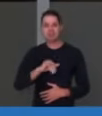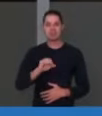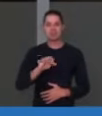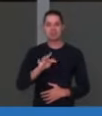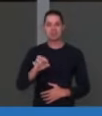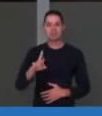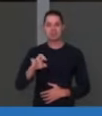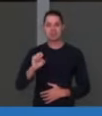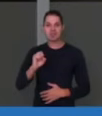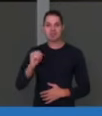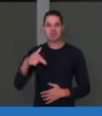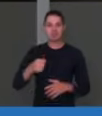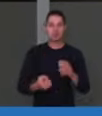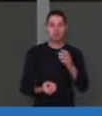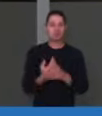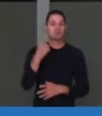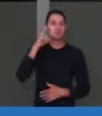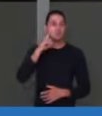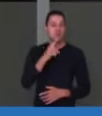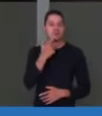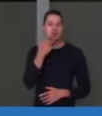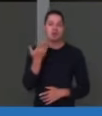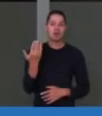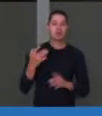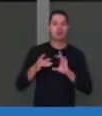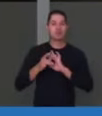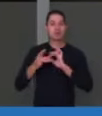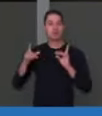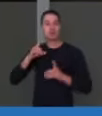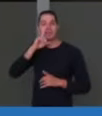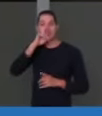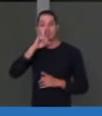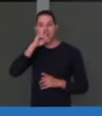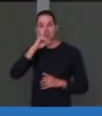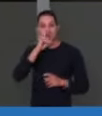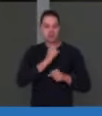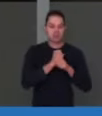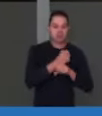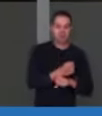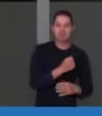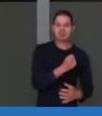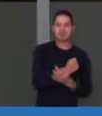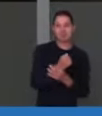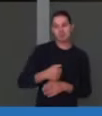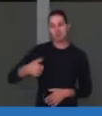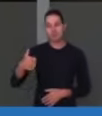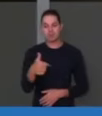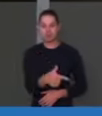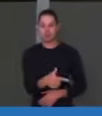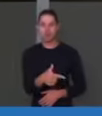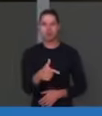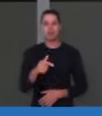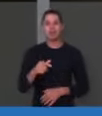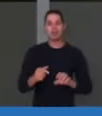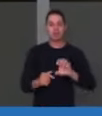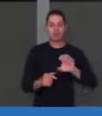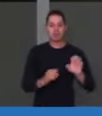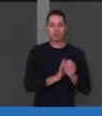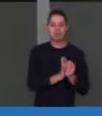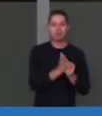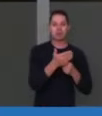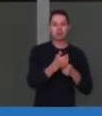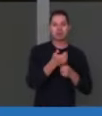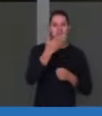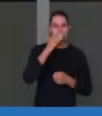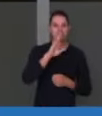disse certa vez: eu prefiro a liberdade perigosa do que uma escravidão segura. A extrema esquerda fascista jura que lutar